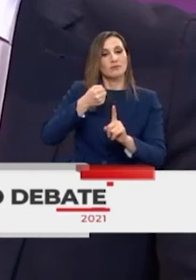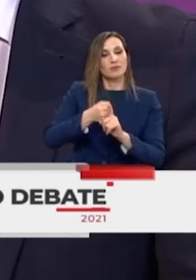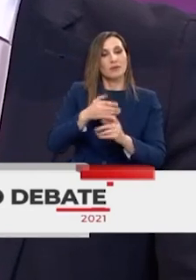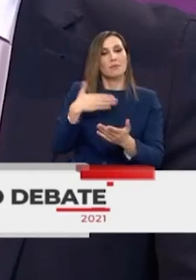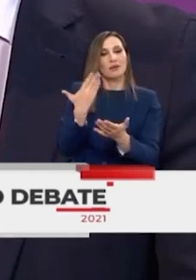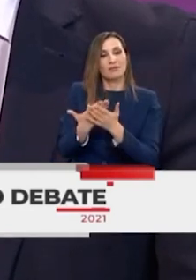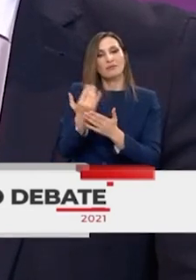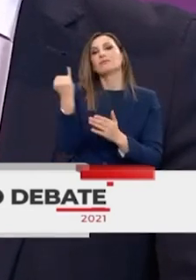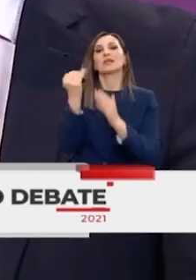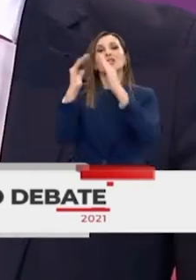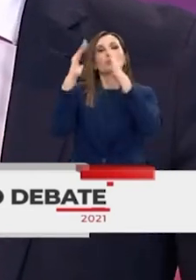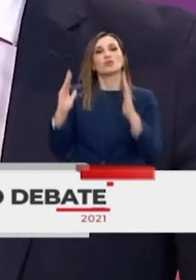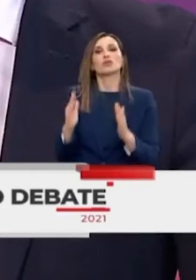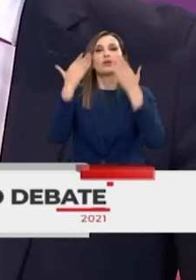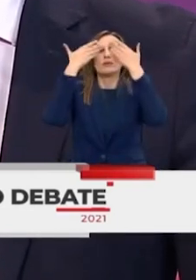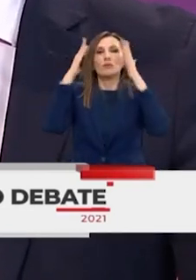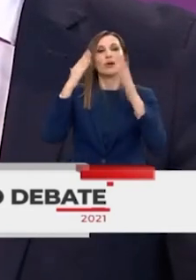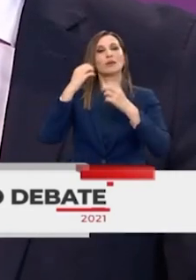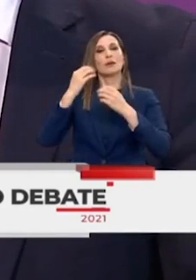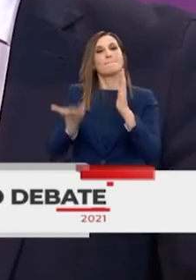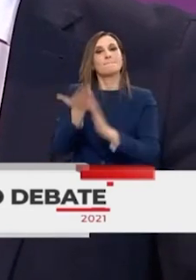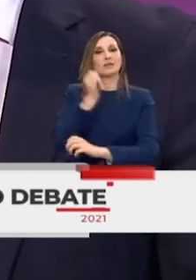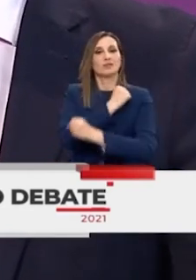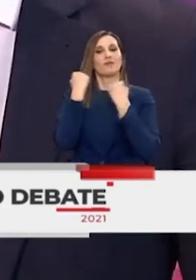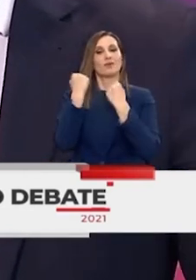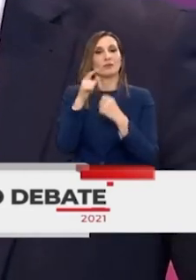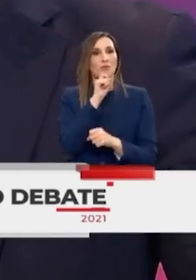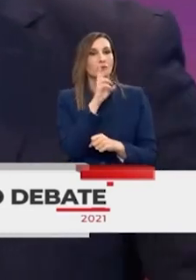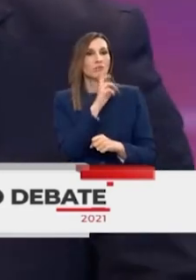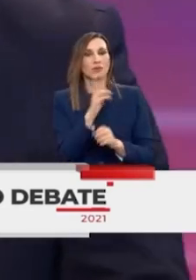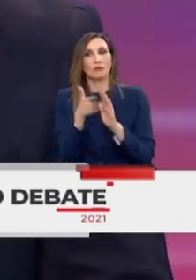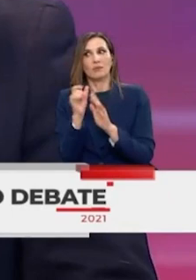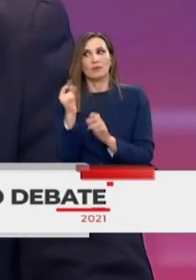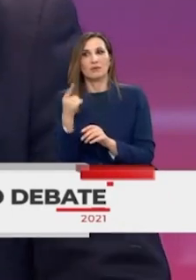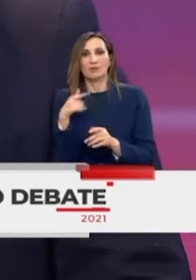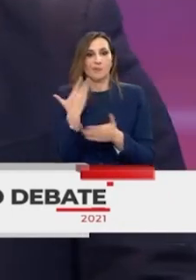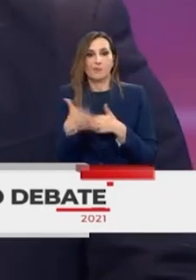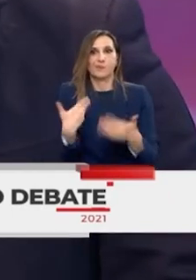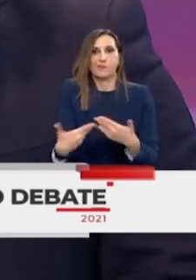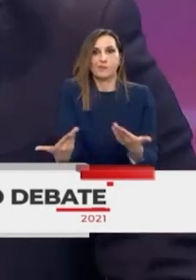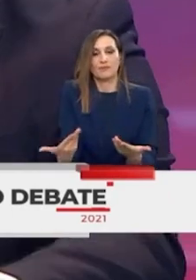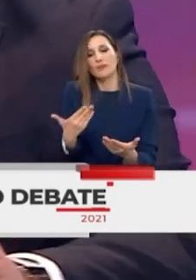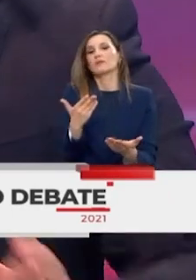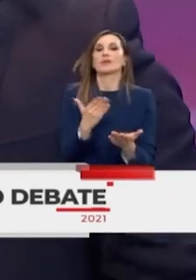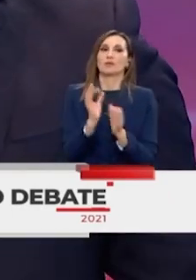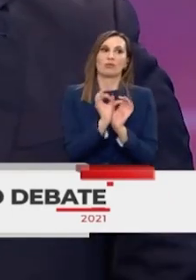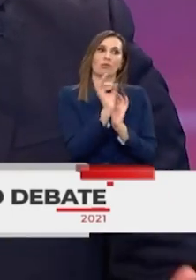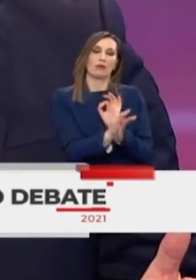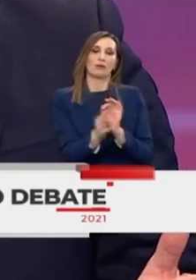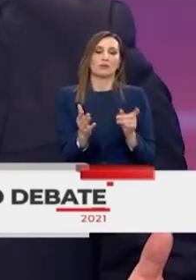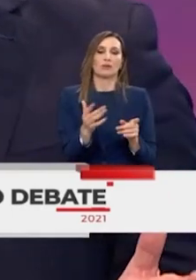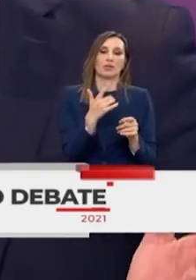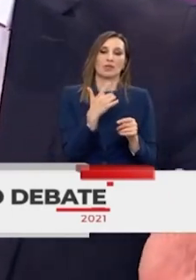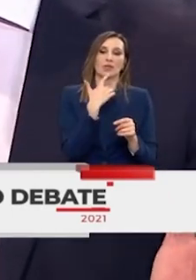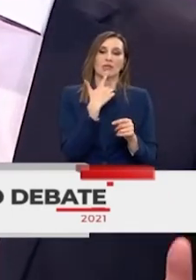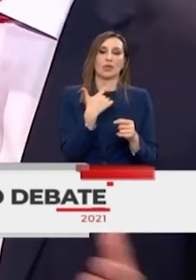instituições democráticas do nosso país. Vamos falar sobre a Constituição. Posso responder só? Réplica rápida. Senão não conseguimos avançar para outro tema. Não vamos avançar, é só...